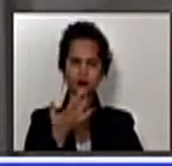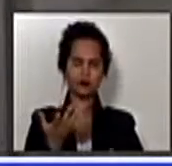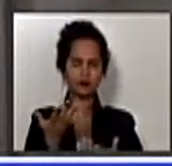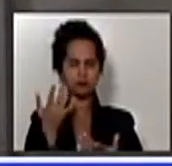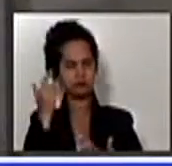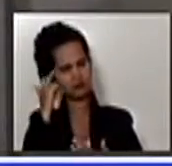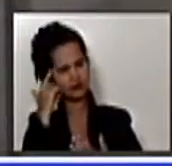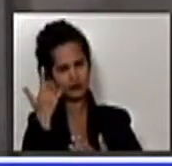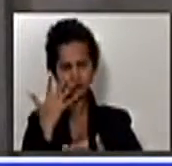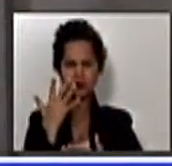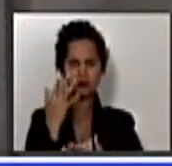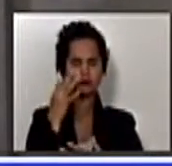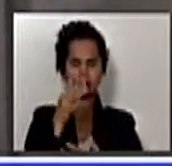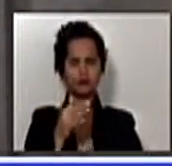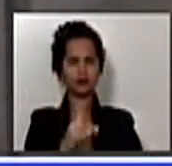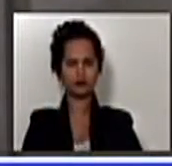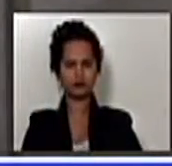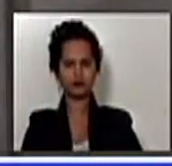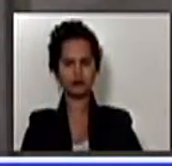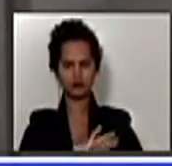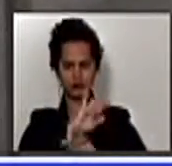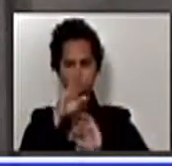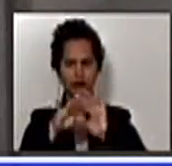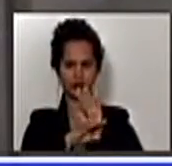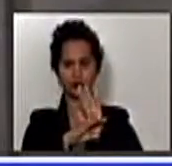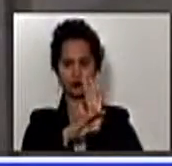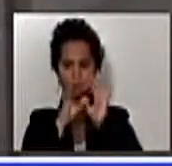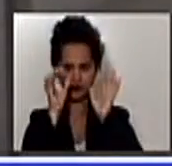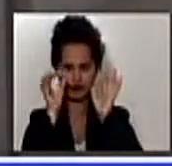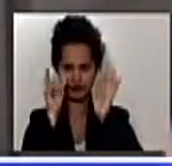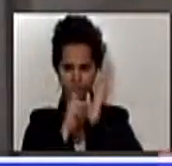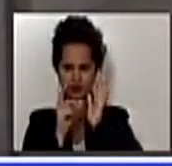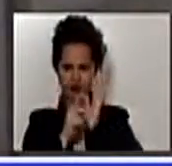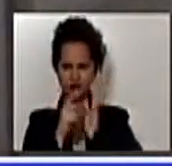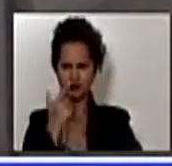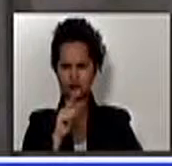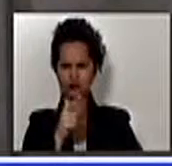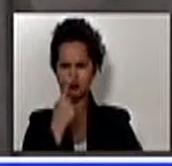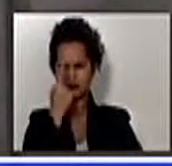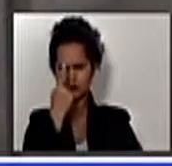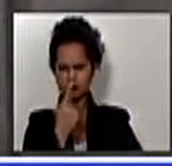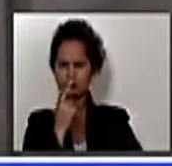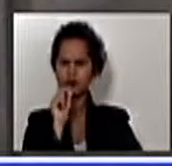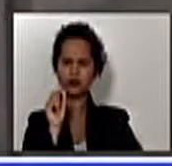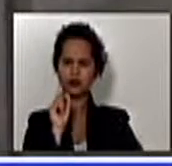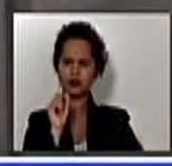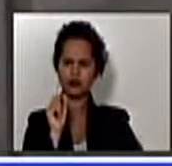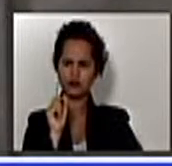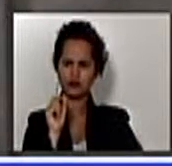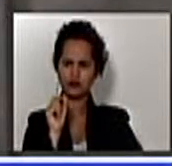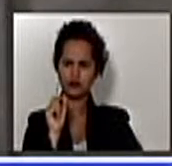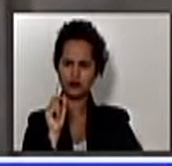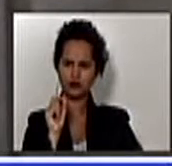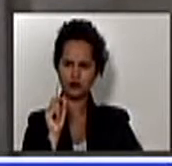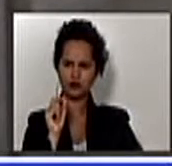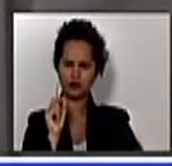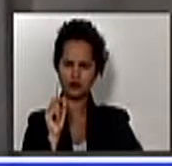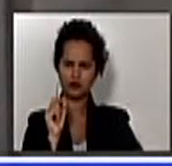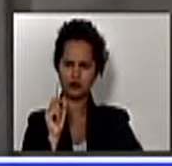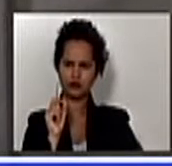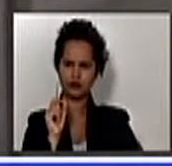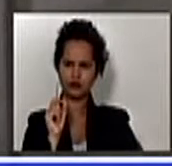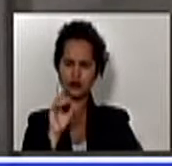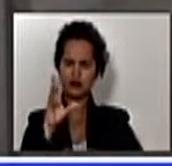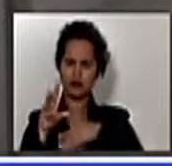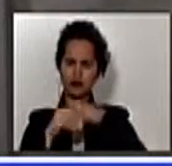que em todo ele realmente isso não é. Só tem uma que eu tenho certeza que é. É na questão das